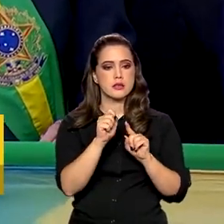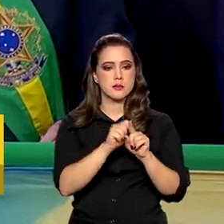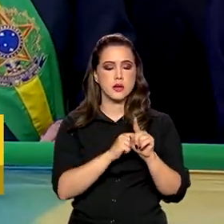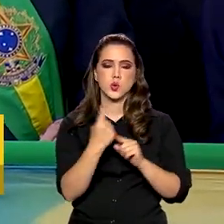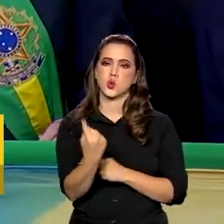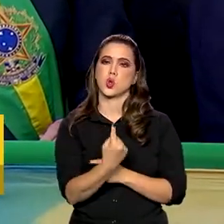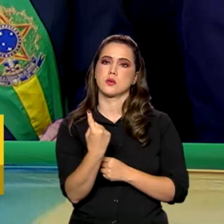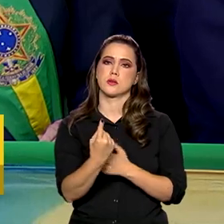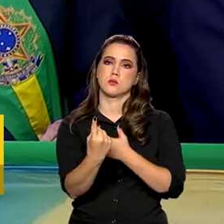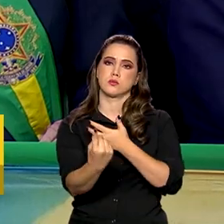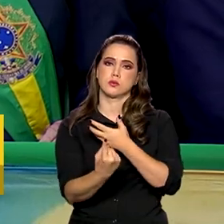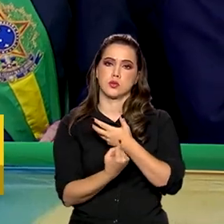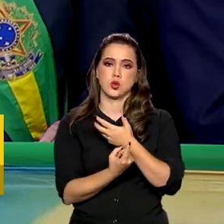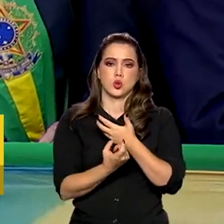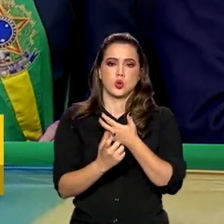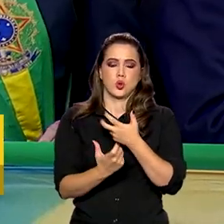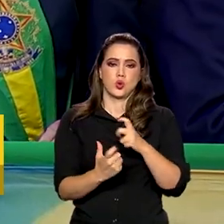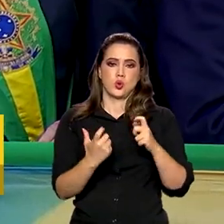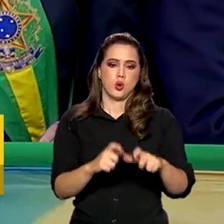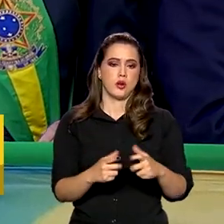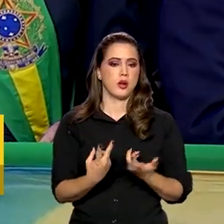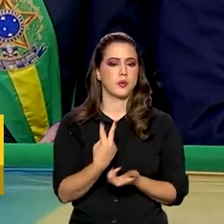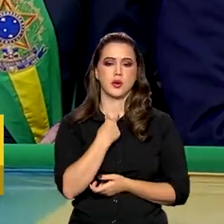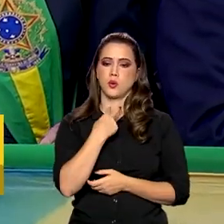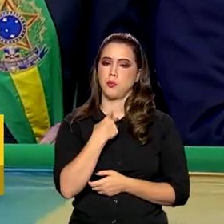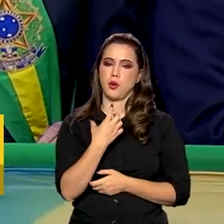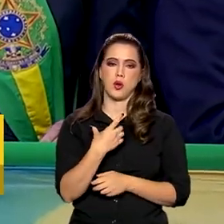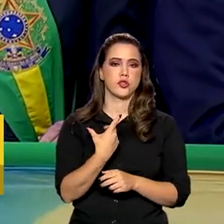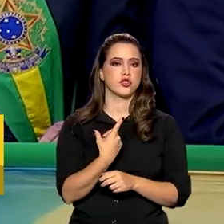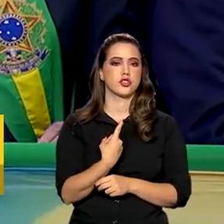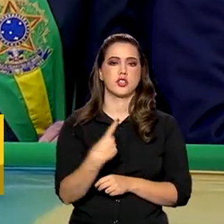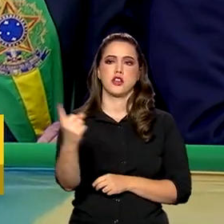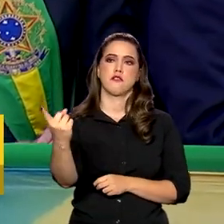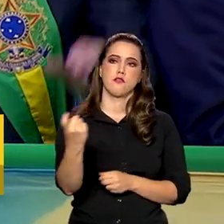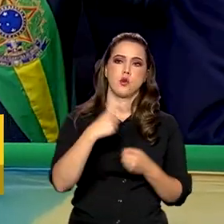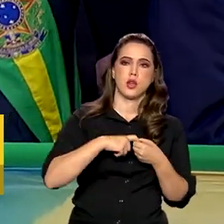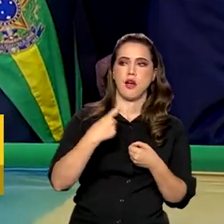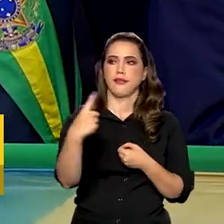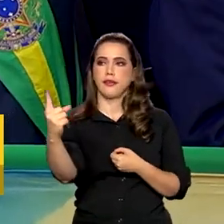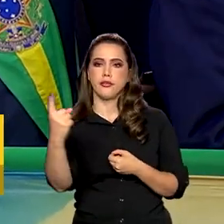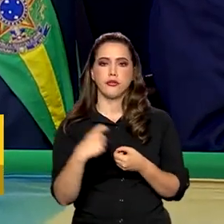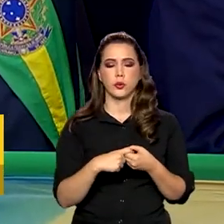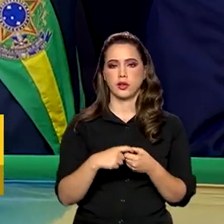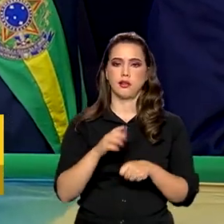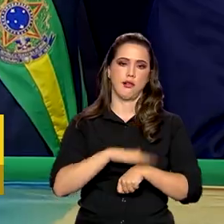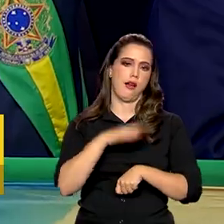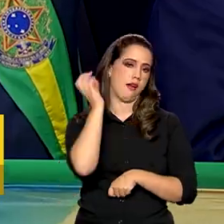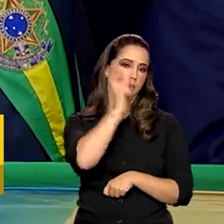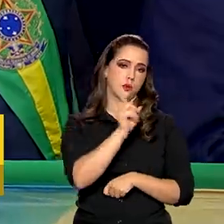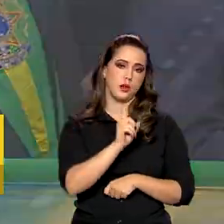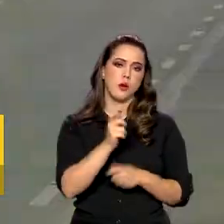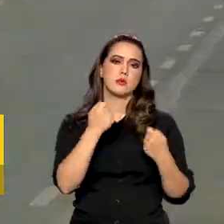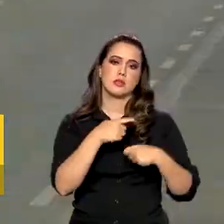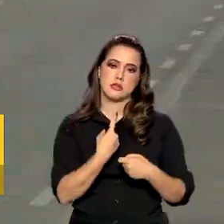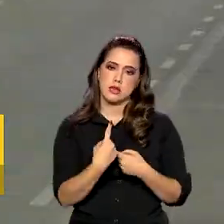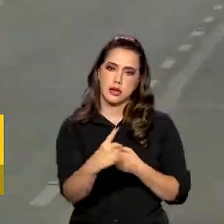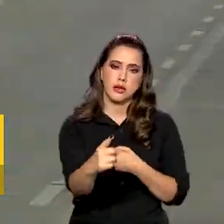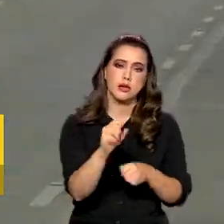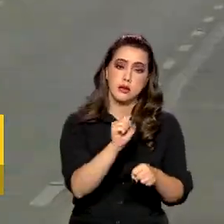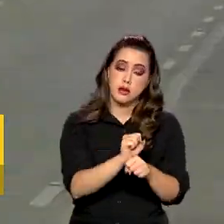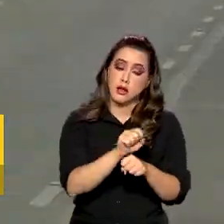isolados naquela posição, porque não dá para serem transportados. Então a Marinha está atuando, seja aqui nos